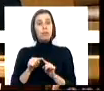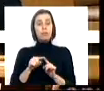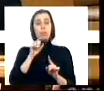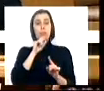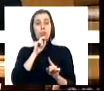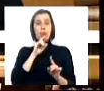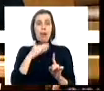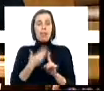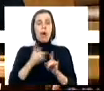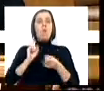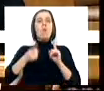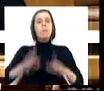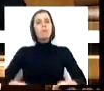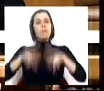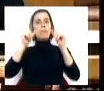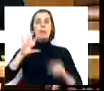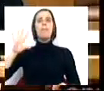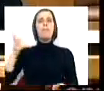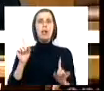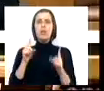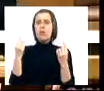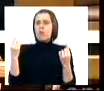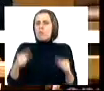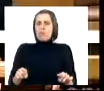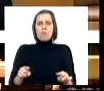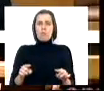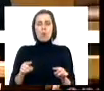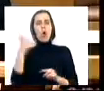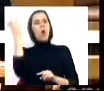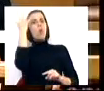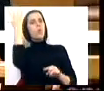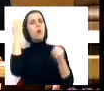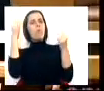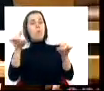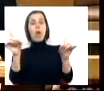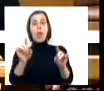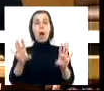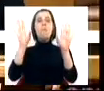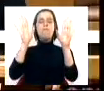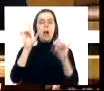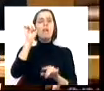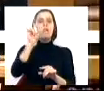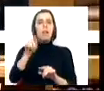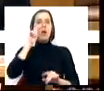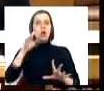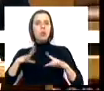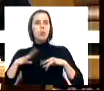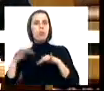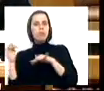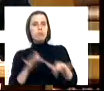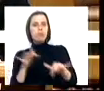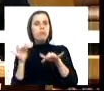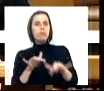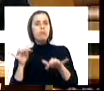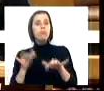que potenciaria o desenvolvimento do país não apenas na componente cultural, mas também numa componente turística